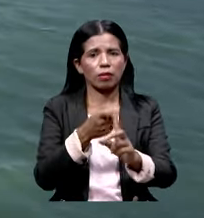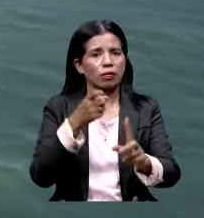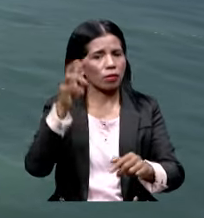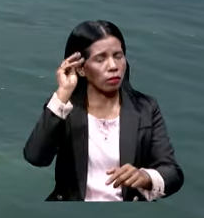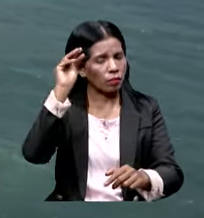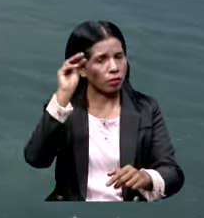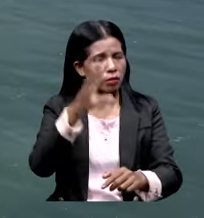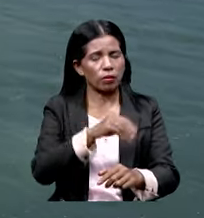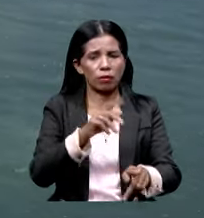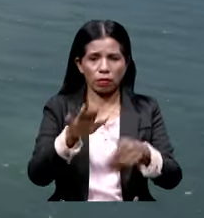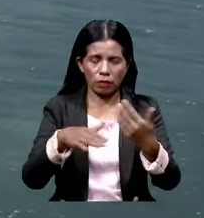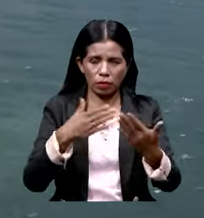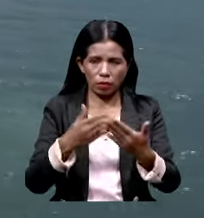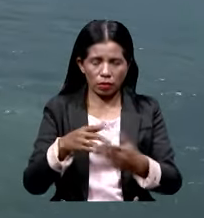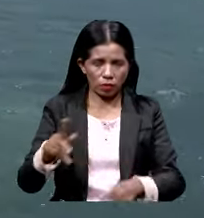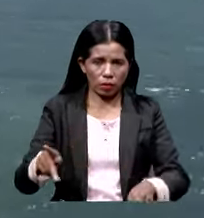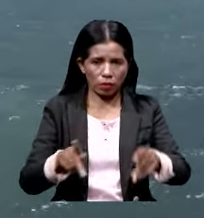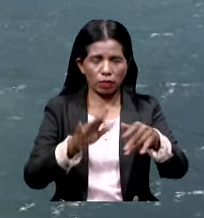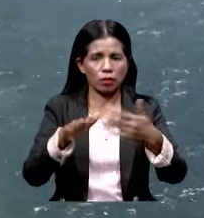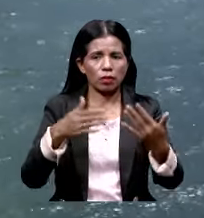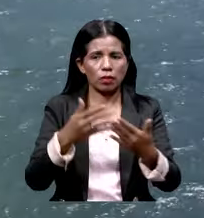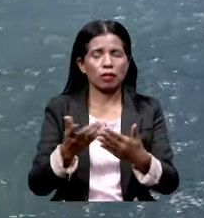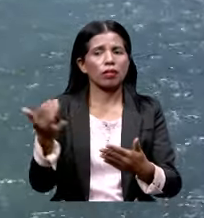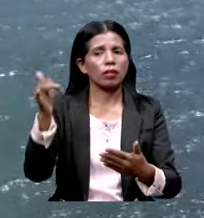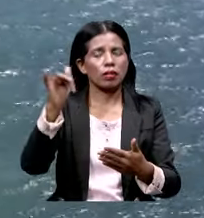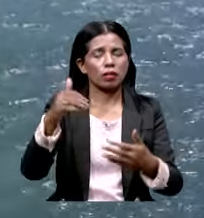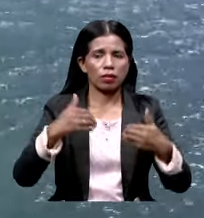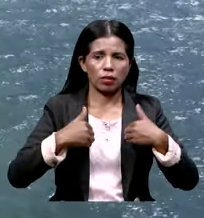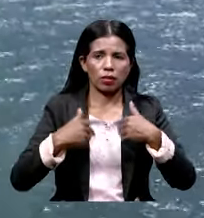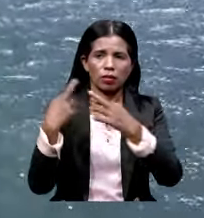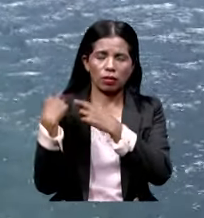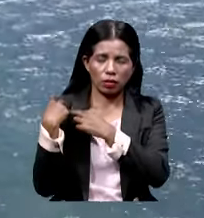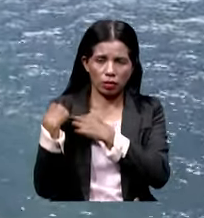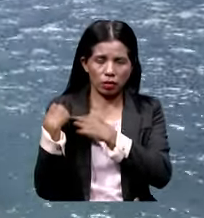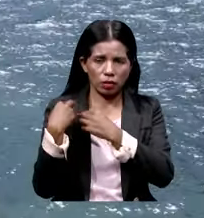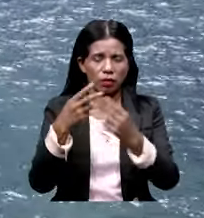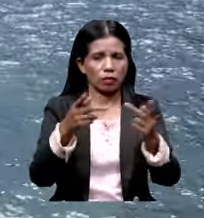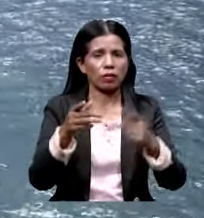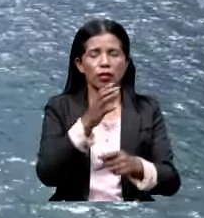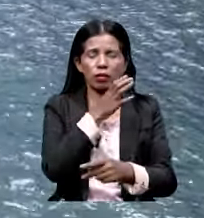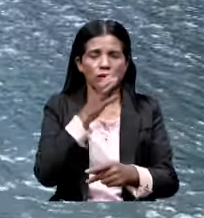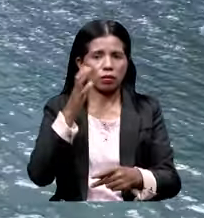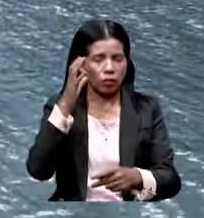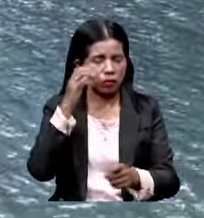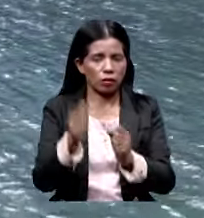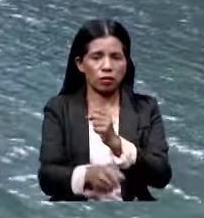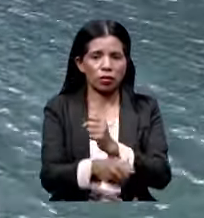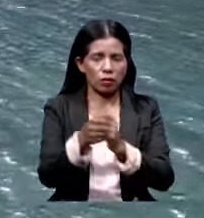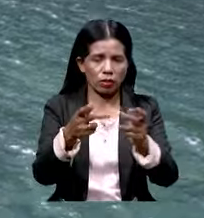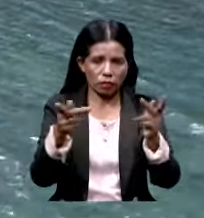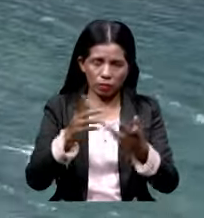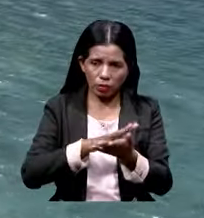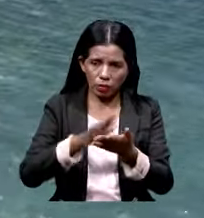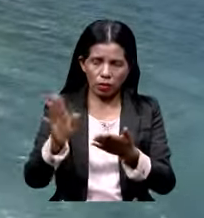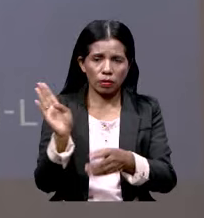ministerio no entidades públicas oioin liu liu sira nebe e a responsabilidade e a área agricultura no pesca, meio ambiente,